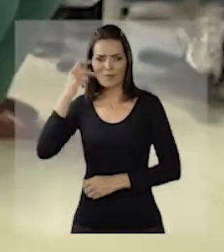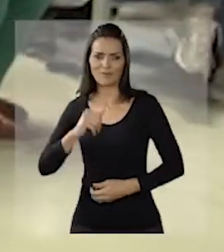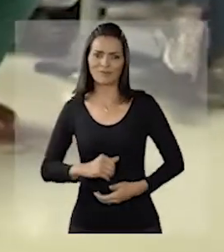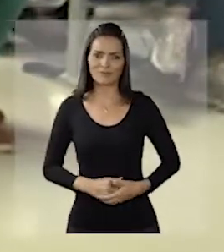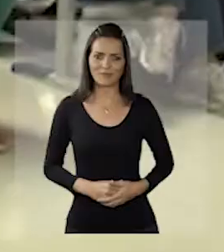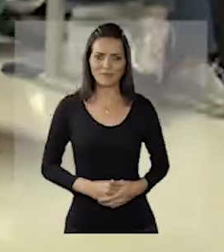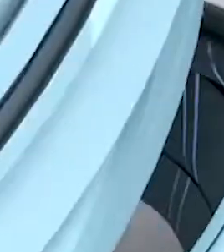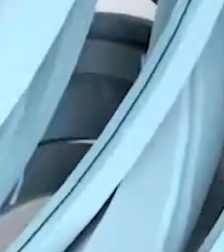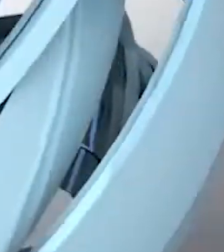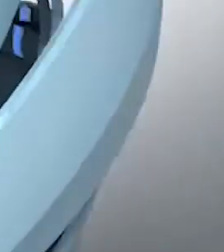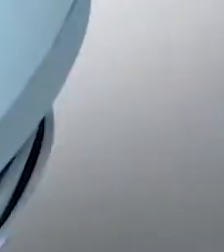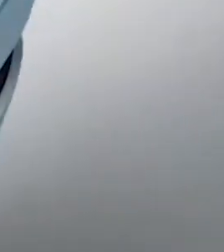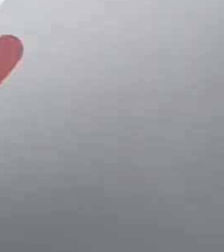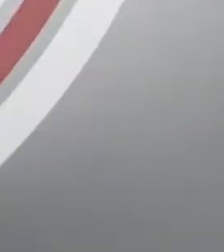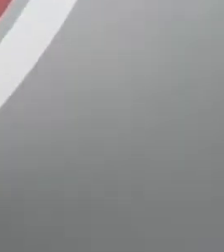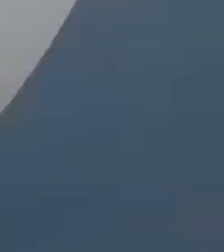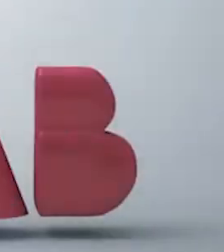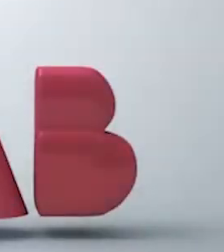de São Paulo.